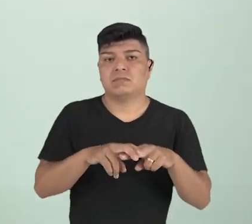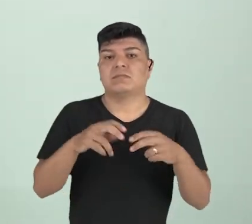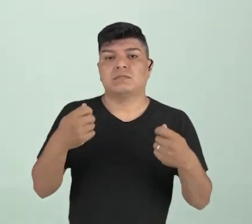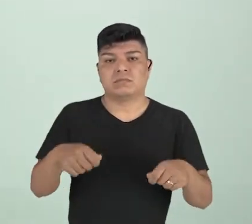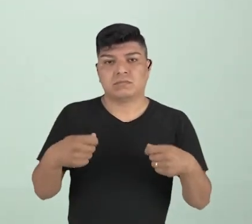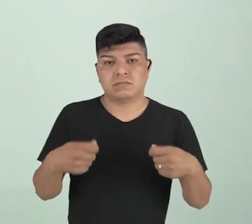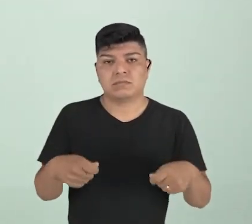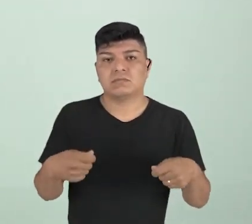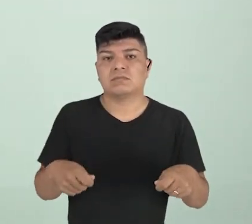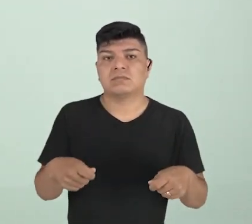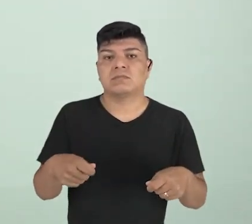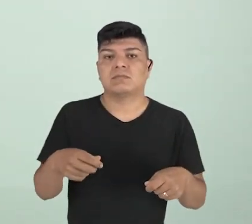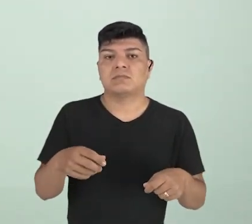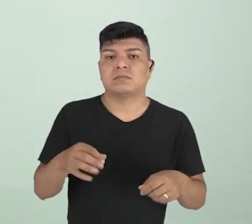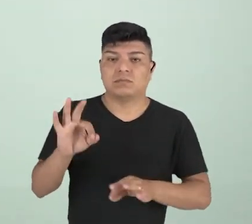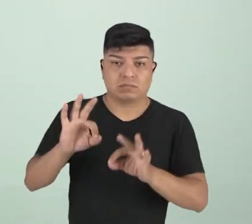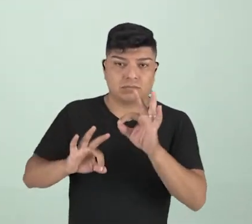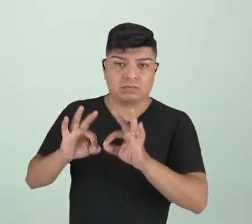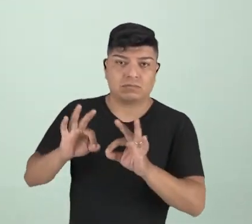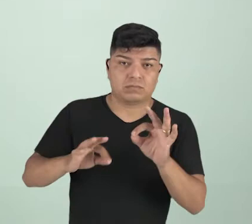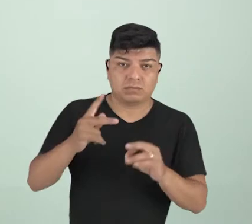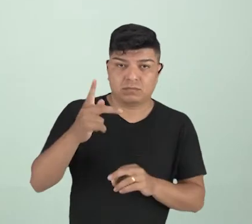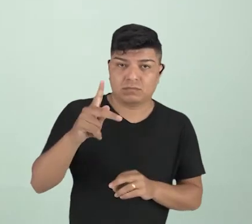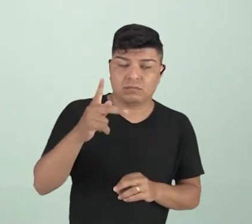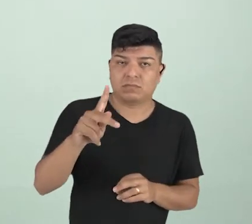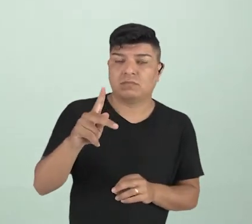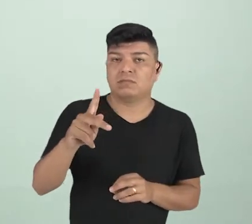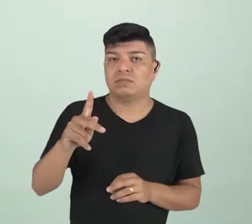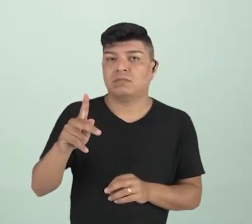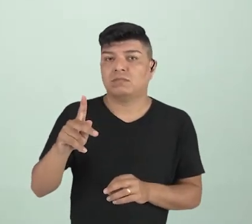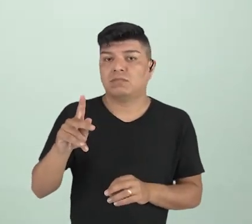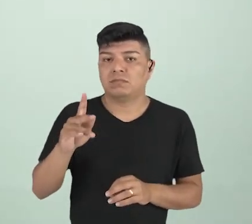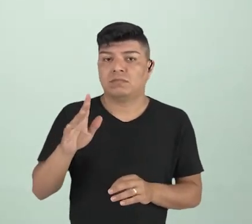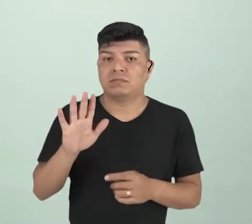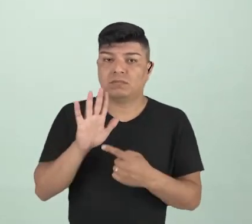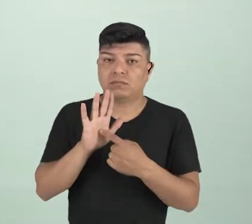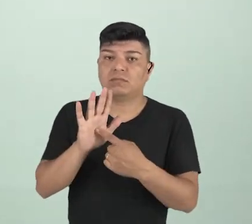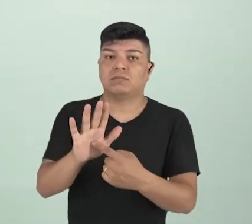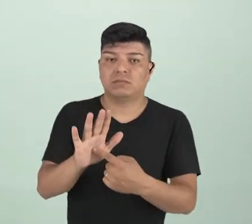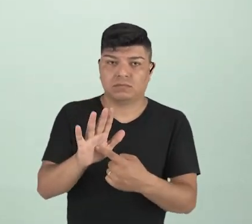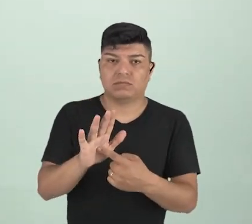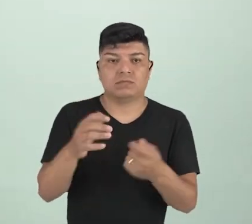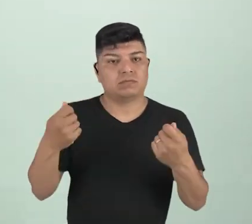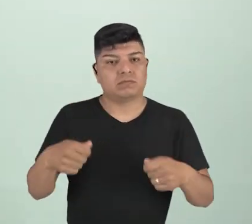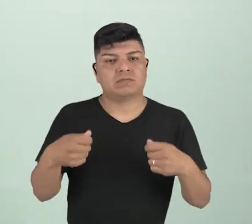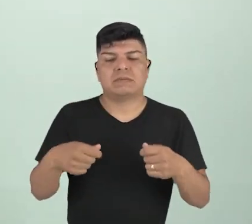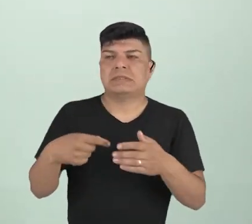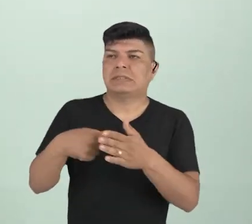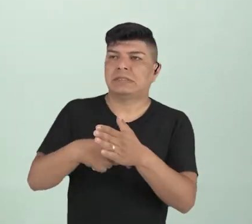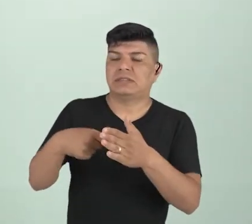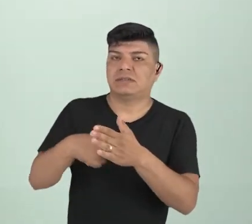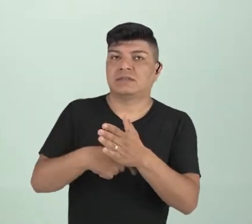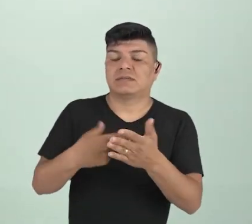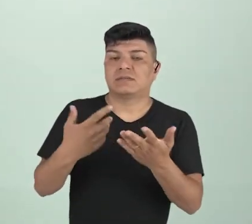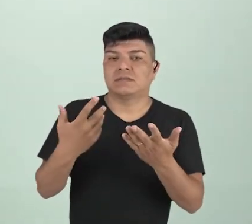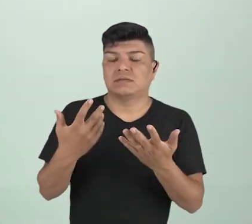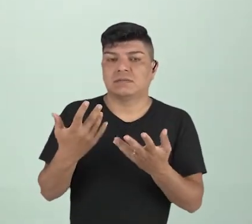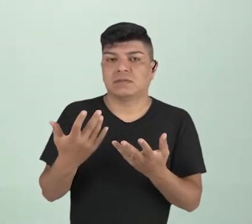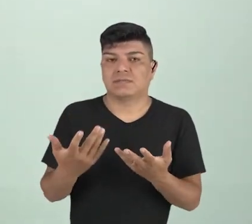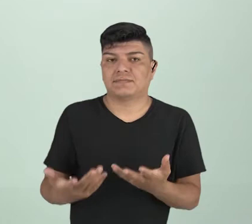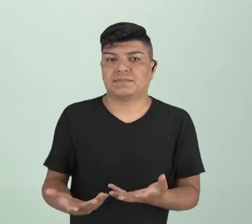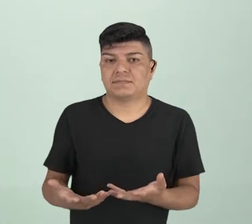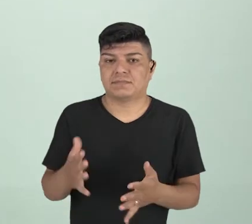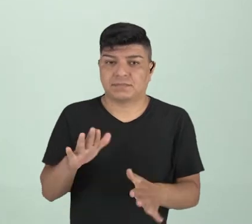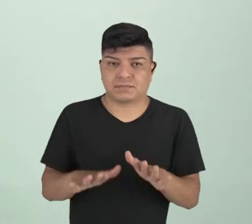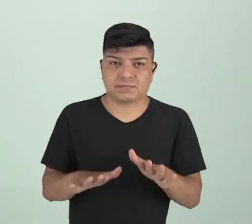depender da sua formulação e do critério de exibição. Então, você precisa sempre se questionar. Aqui às